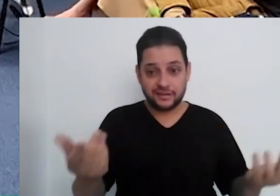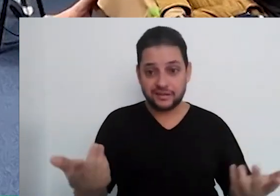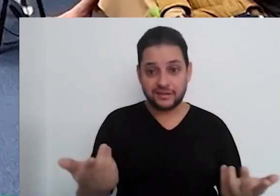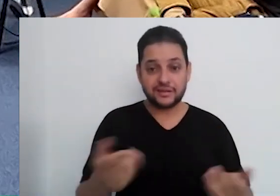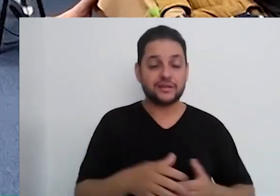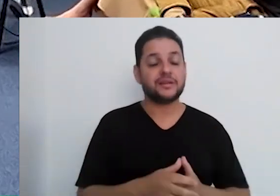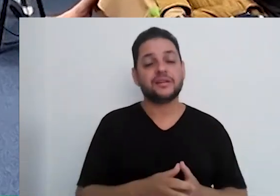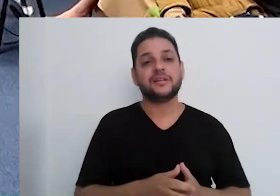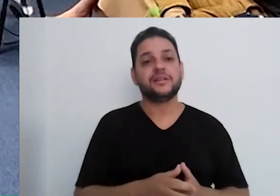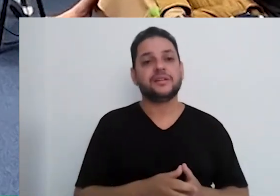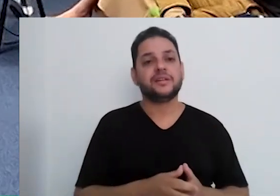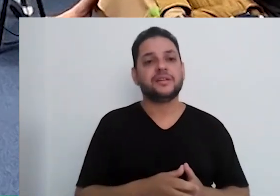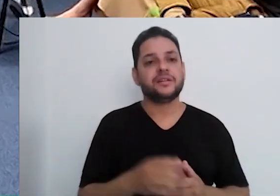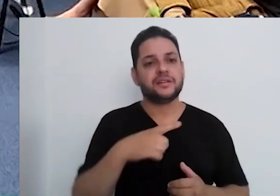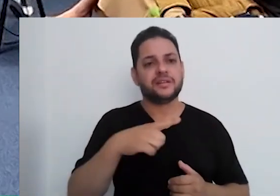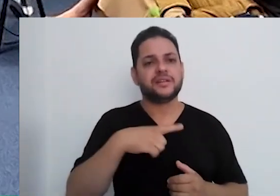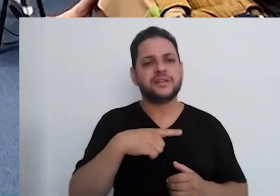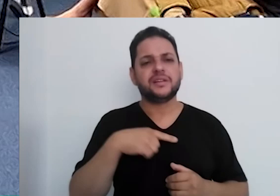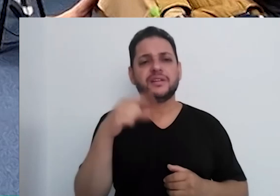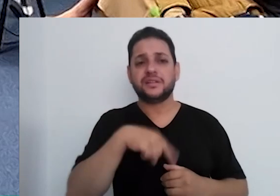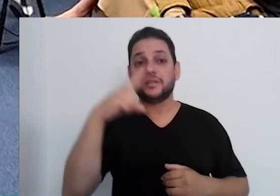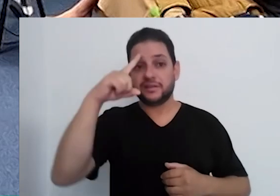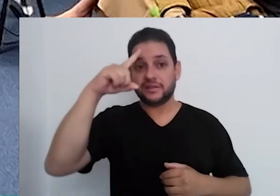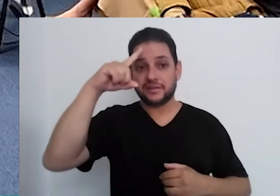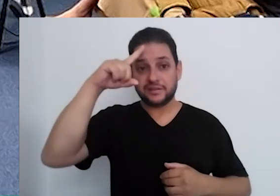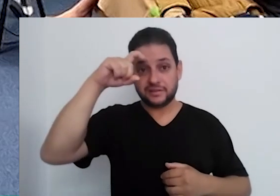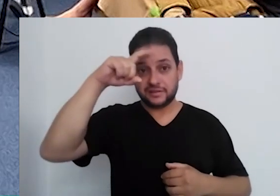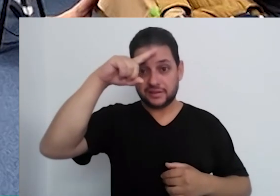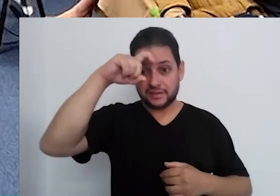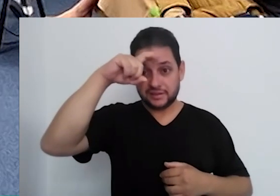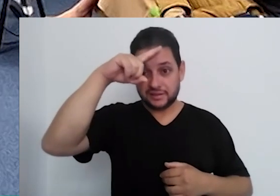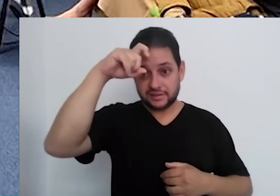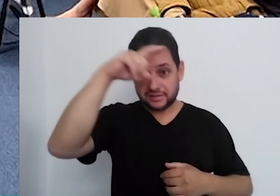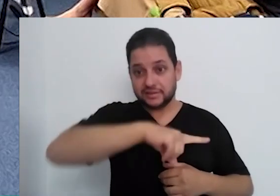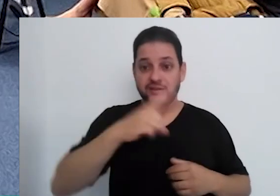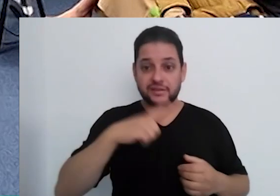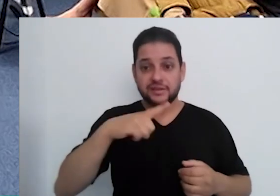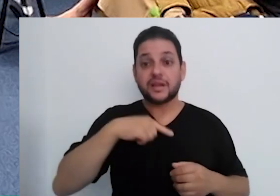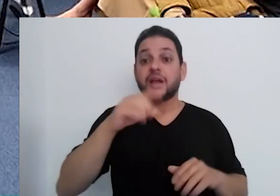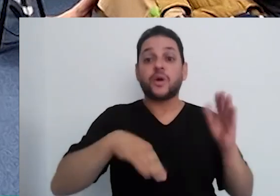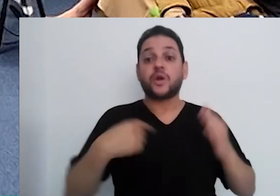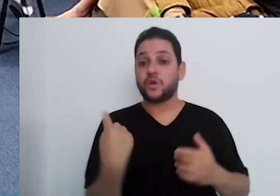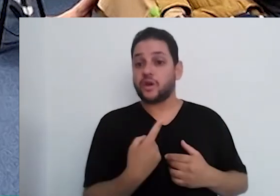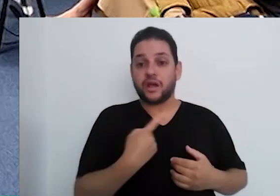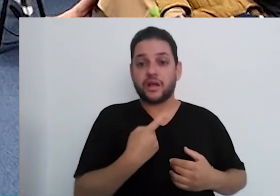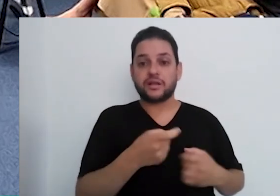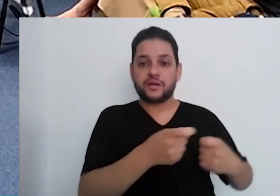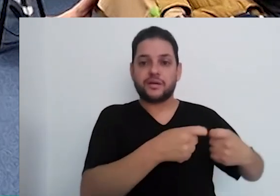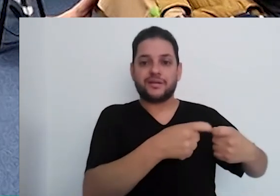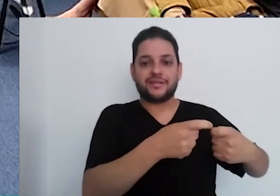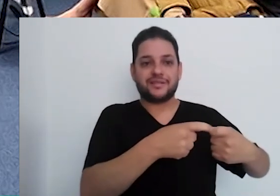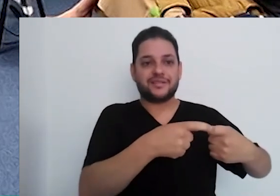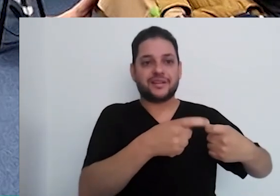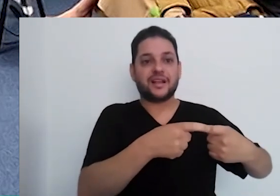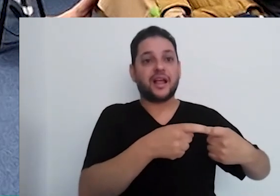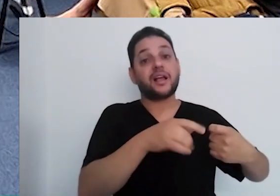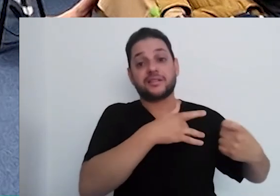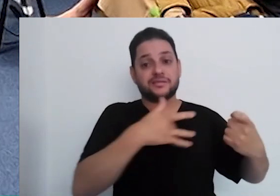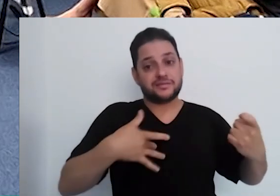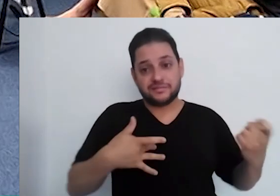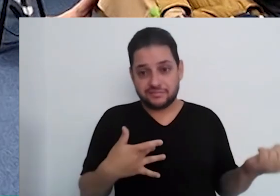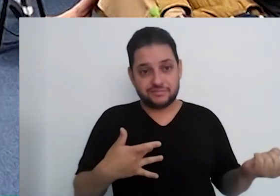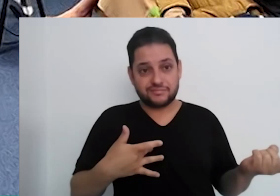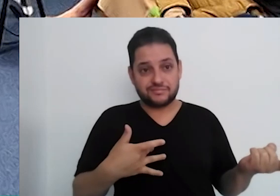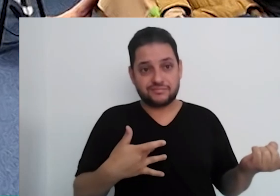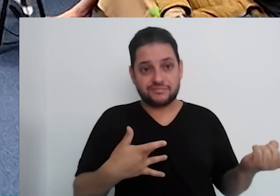fato assim tá super explicado porque é difícil mesmo e a mesma coisa a gente falar de coisas médicas a gente por exemplo aqui tem ação de saúde gente é é terrível